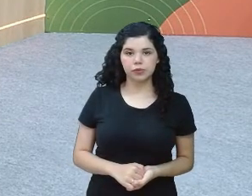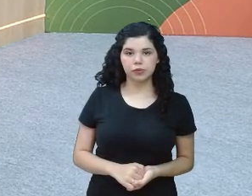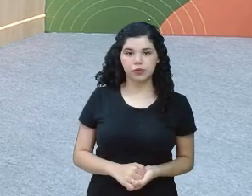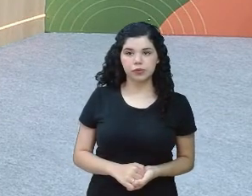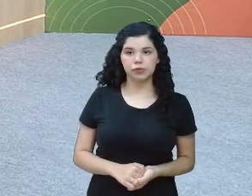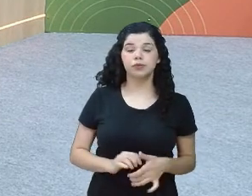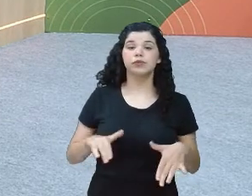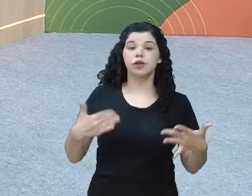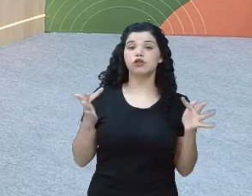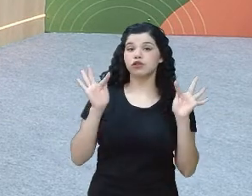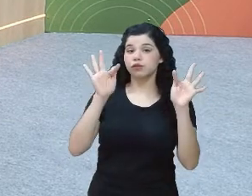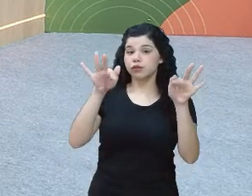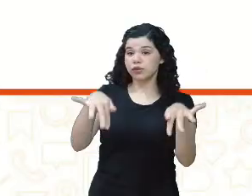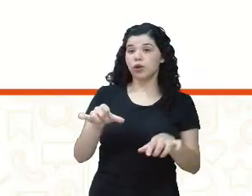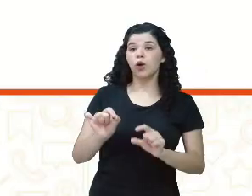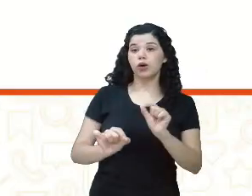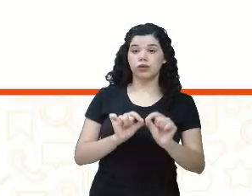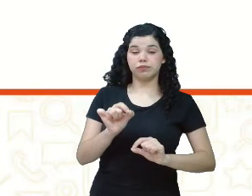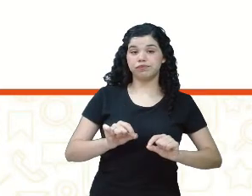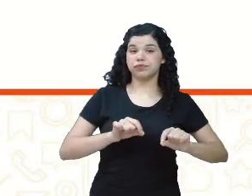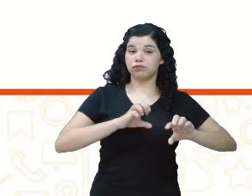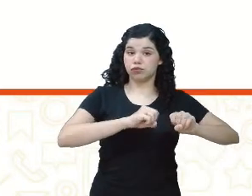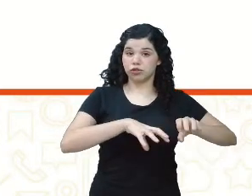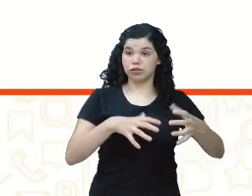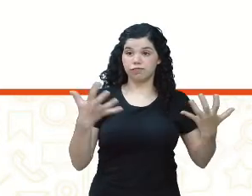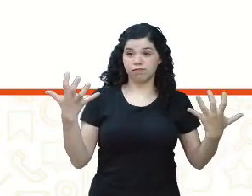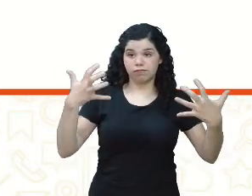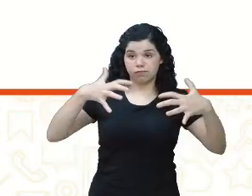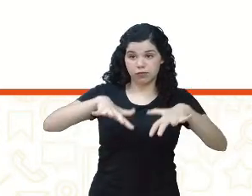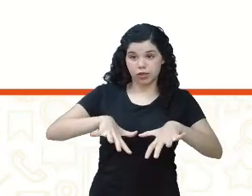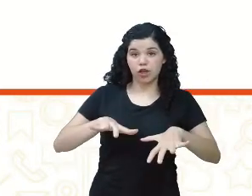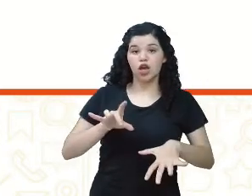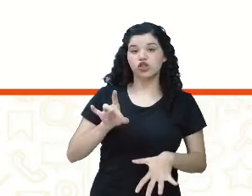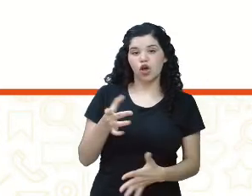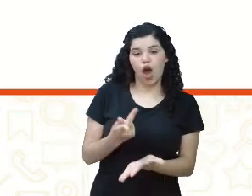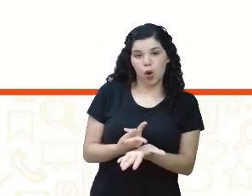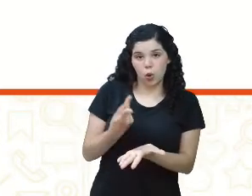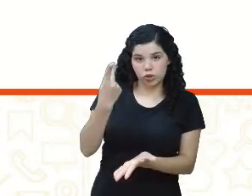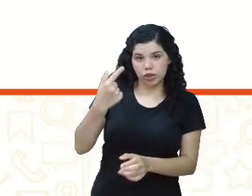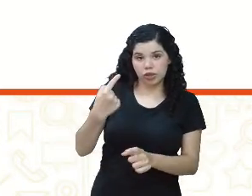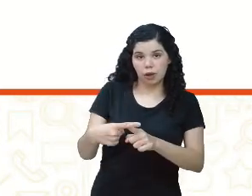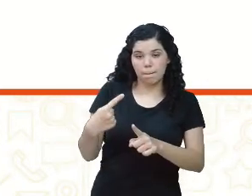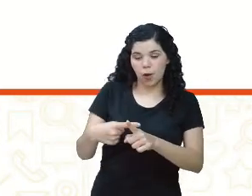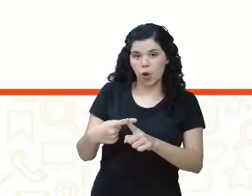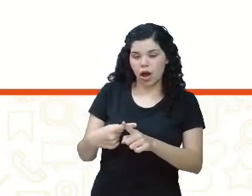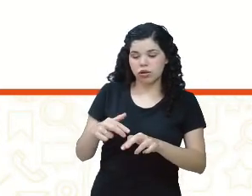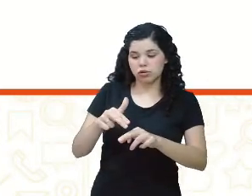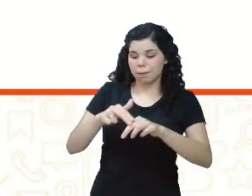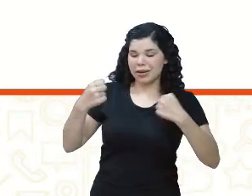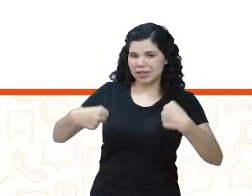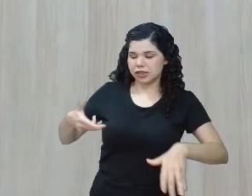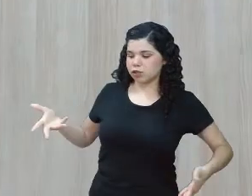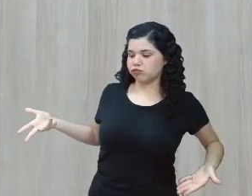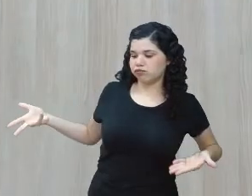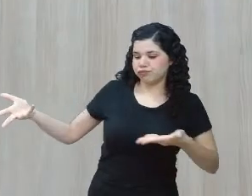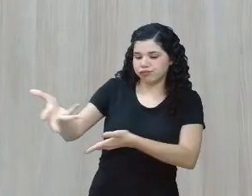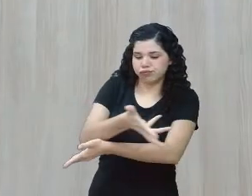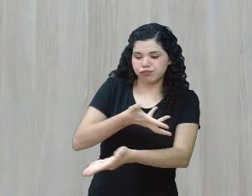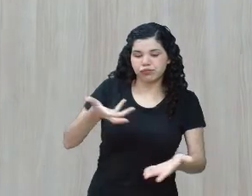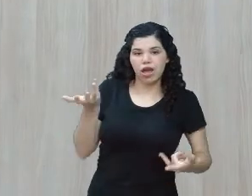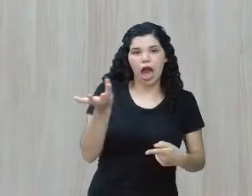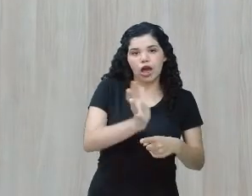E, por fim, a educação inclusiva só se configura por meio de um trabalho colaborativo.